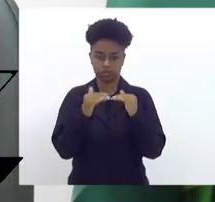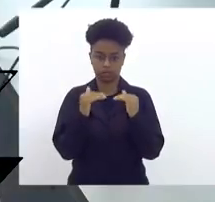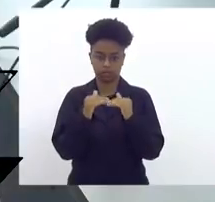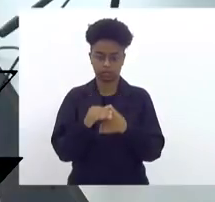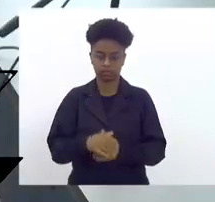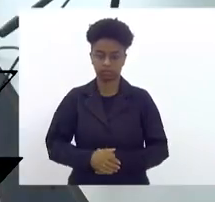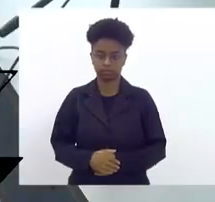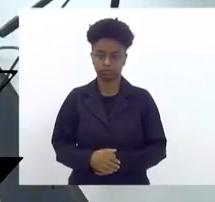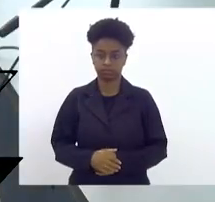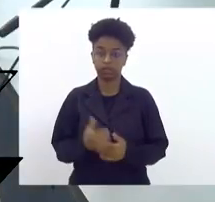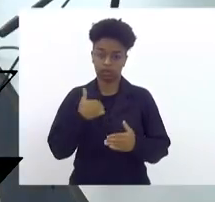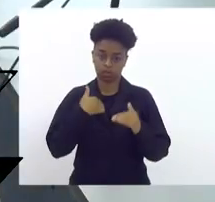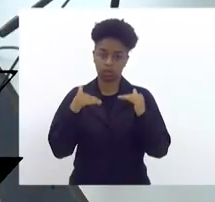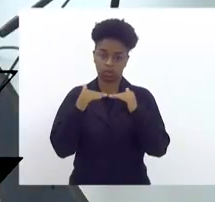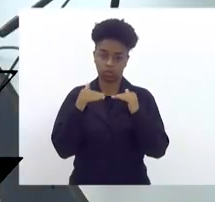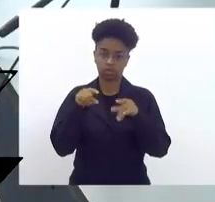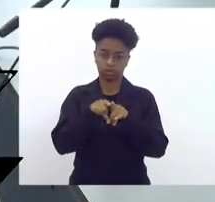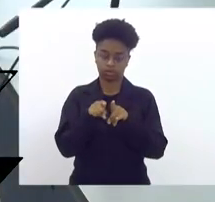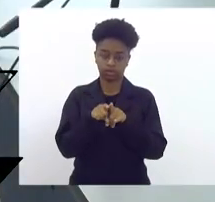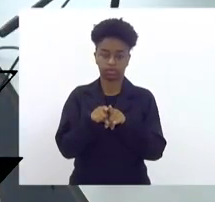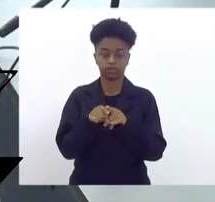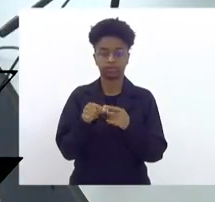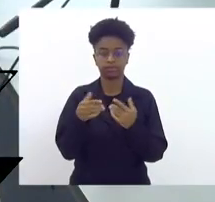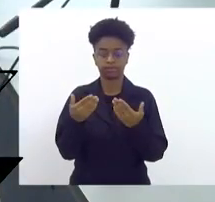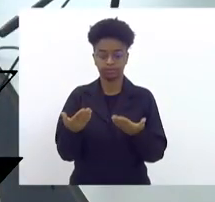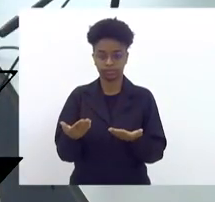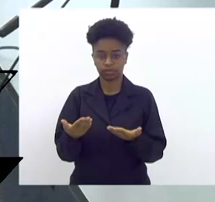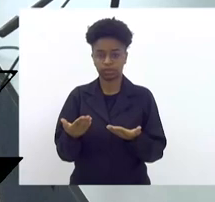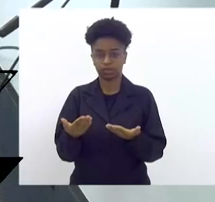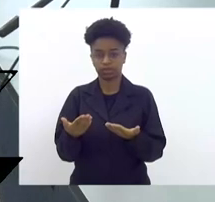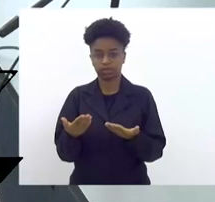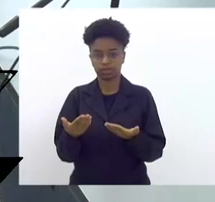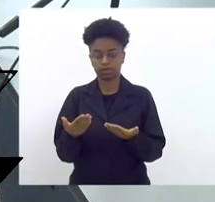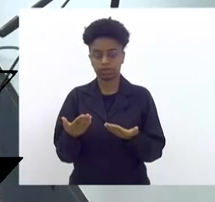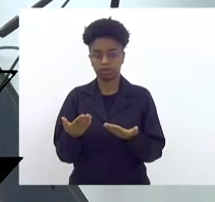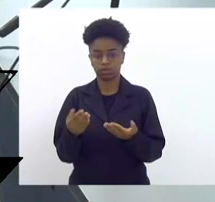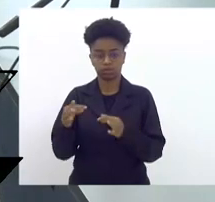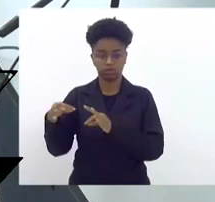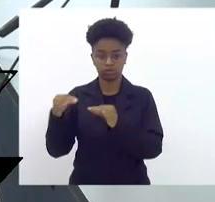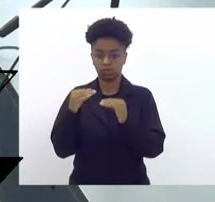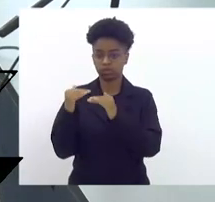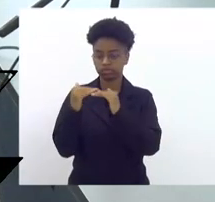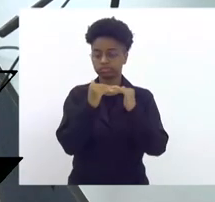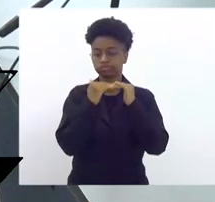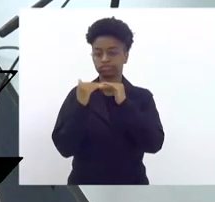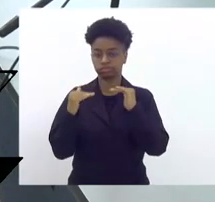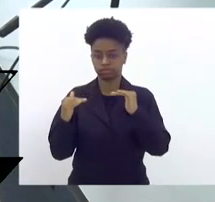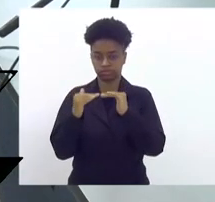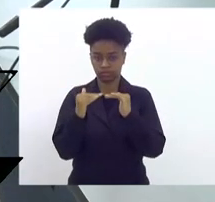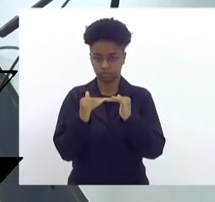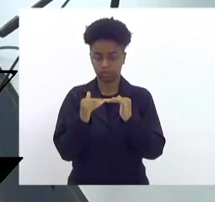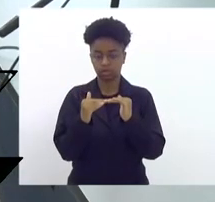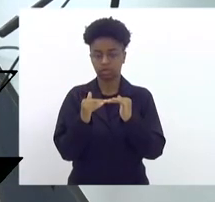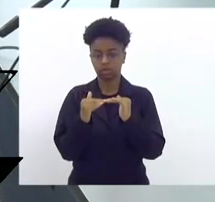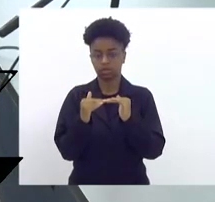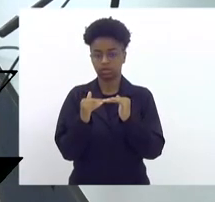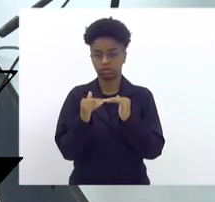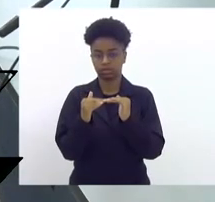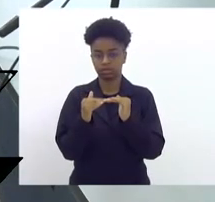bom então eu também voto favorável favorável Então por unanimidade já